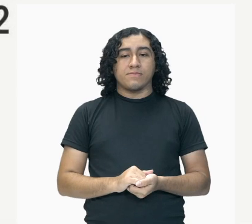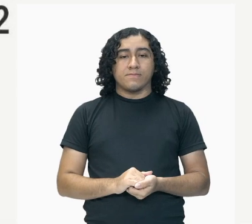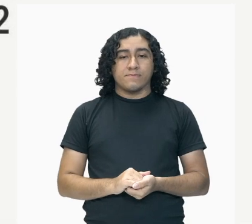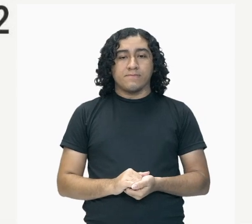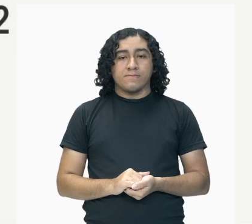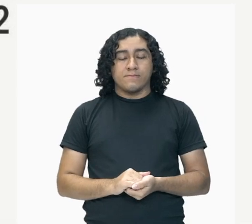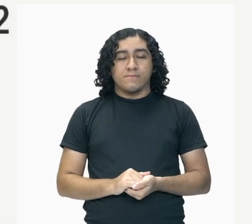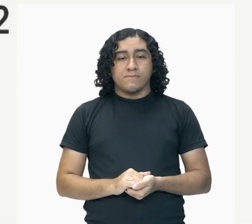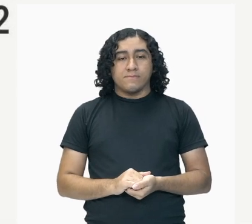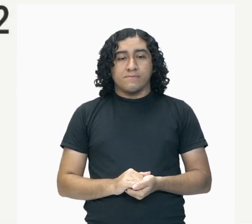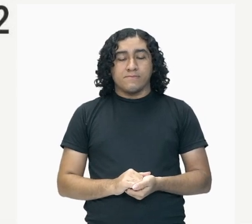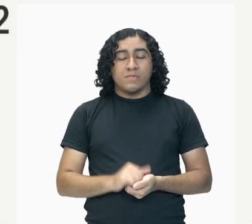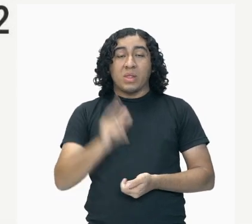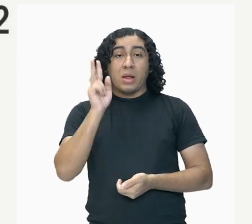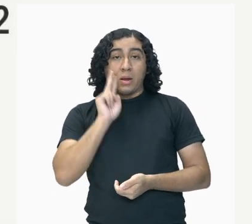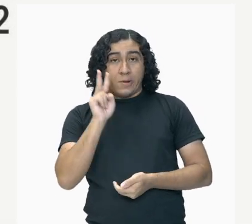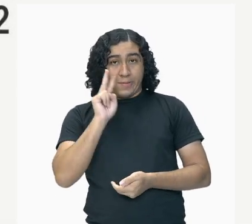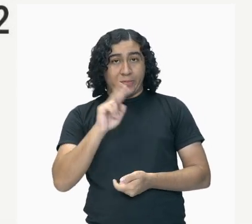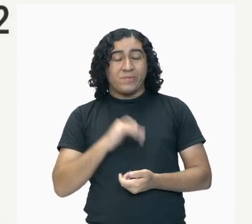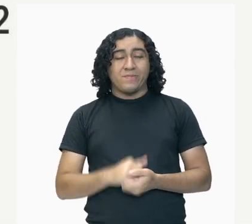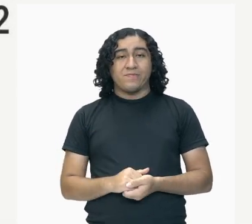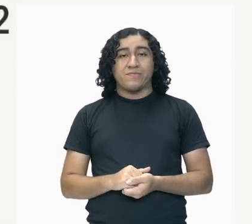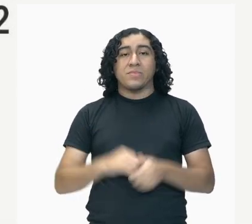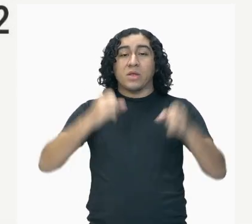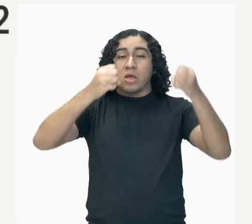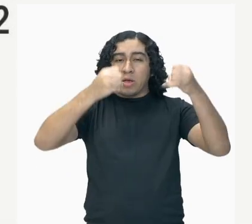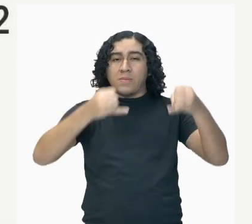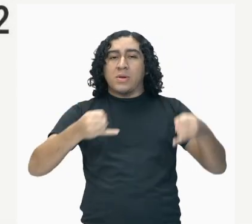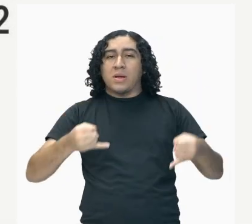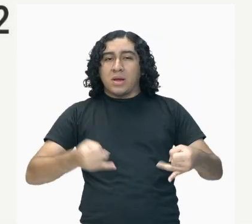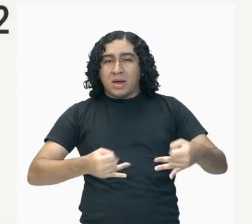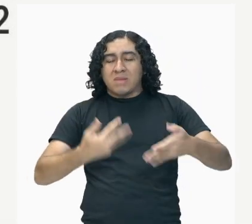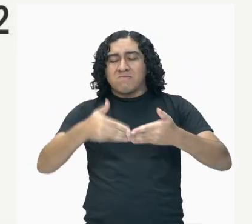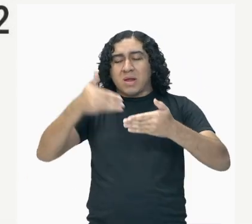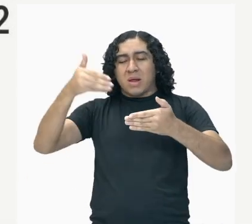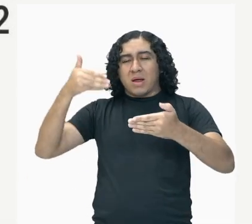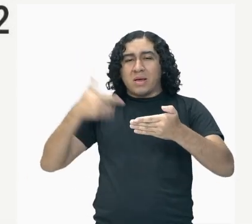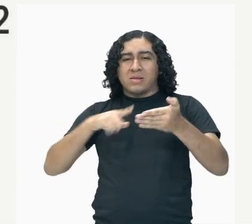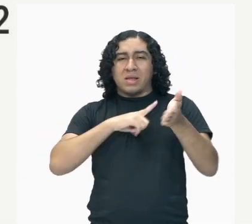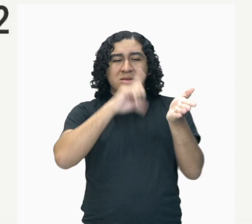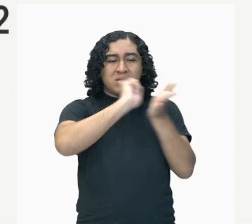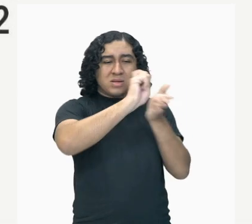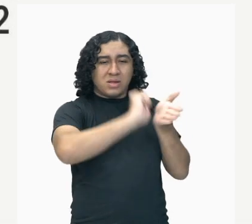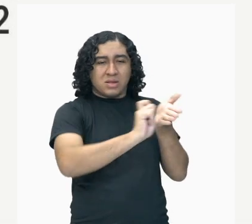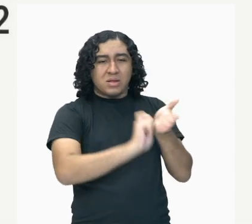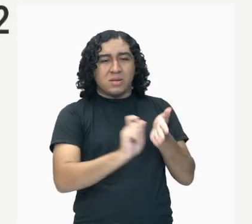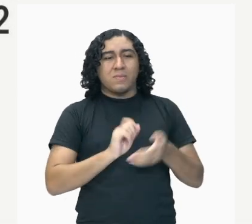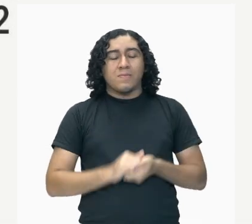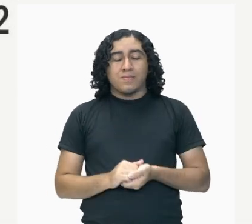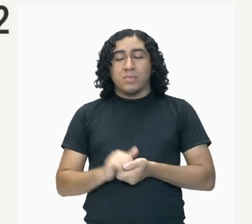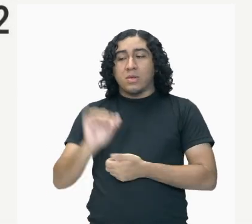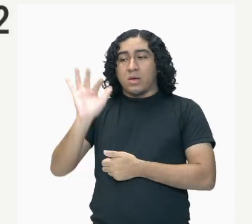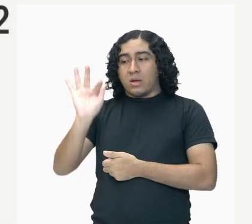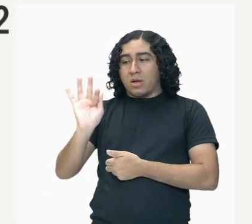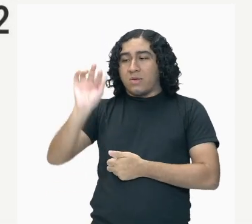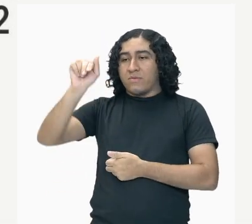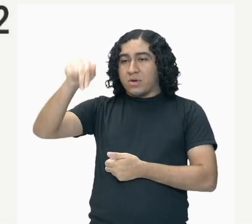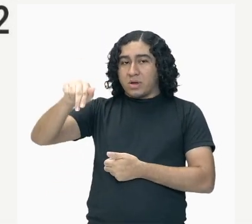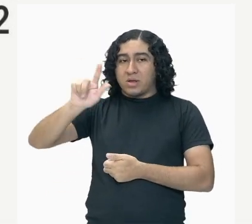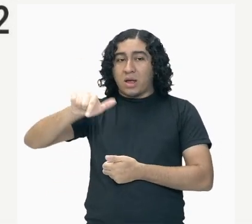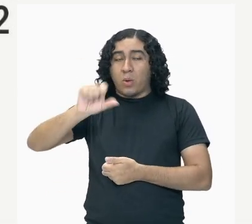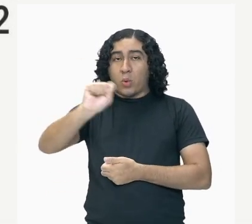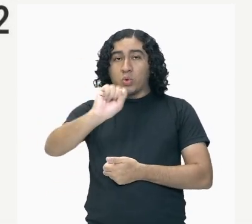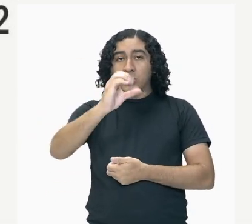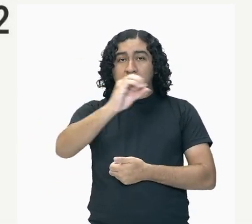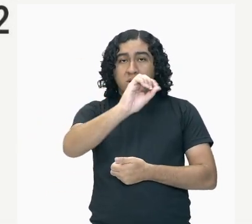comprimento lembra lá que eu falei lá quando eu tava rascunhando a questão que a frequência natural era